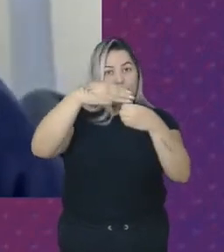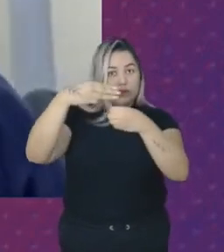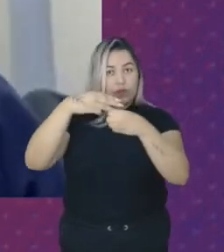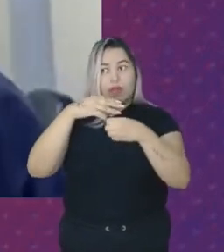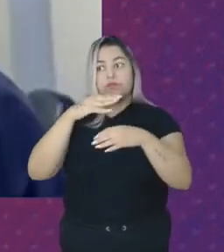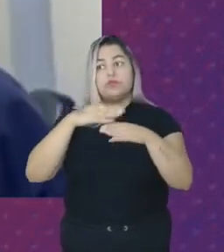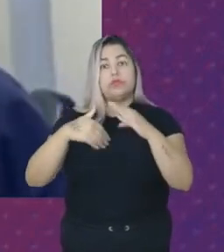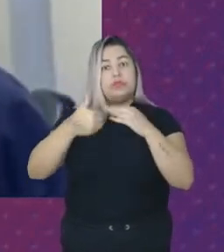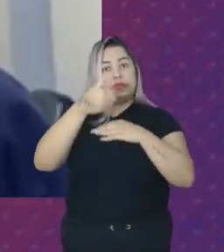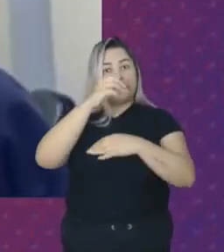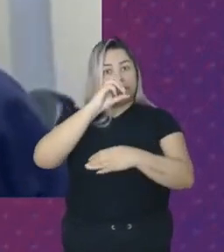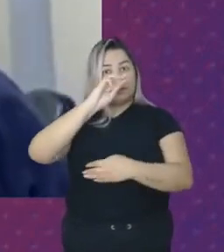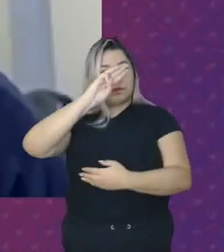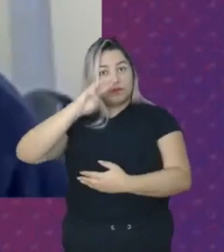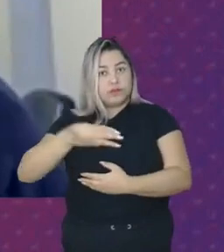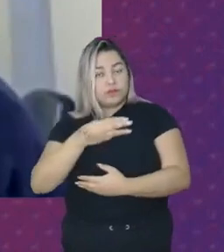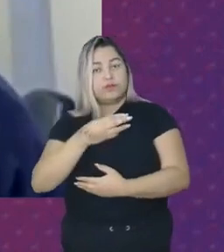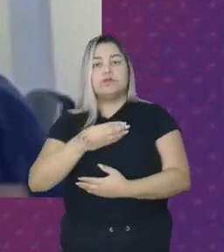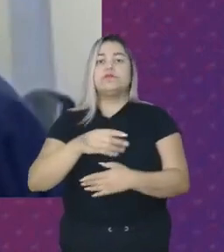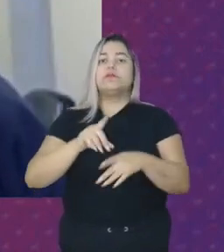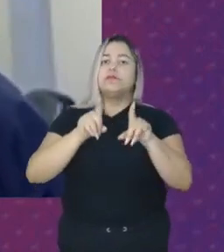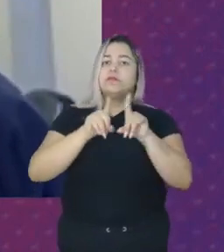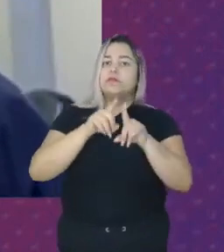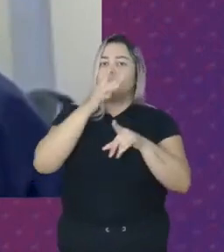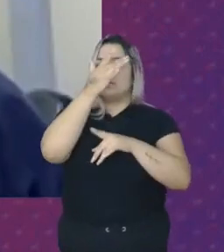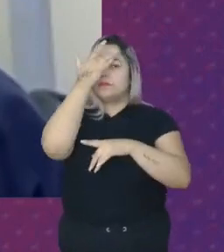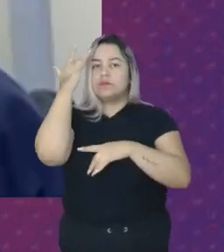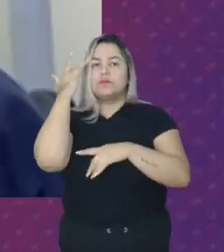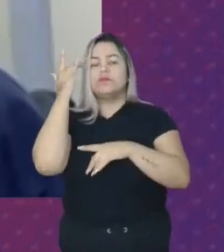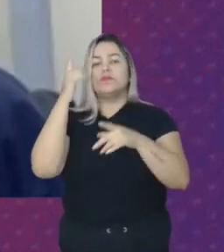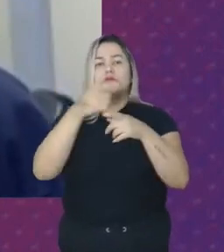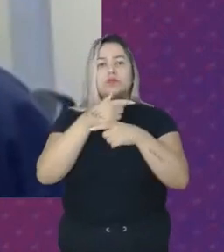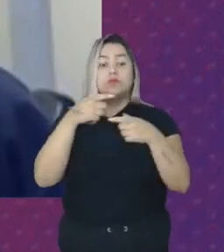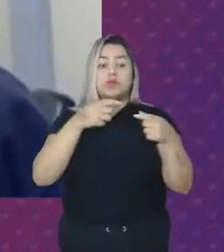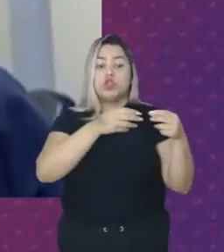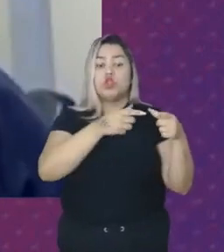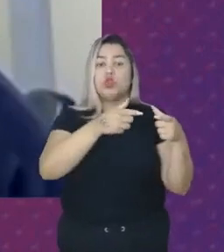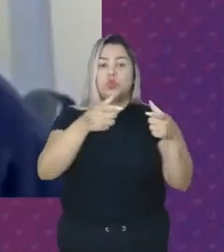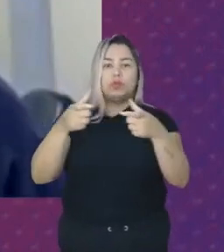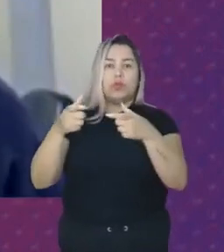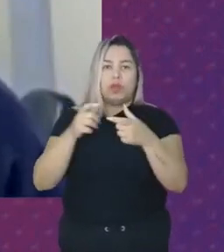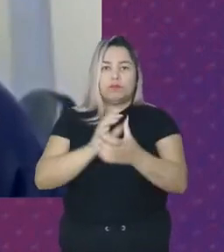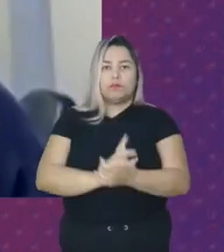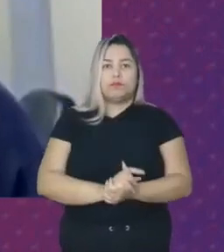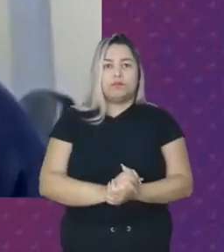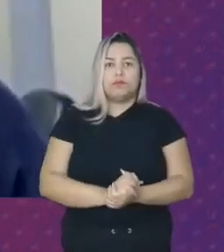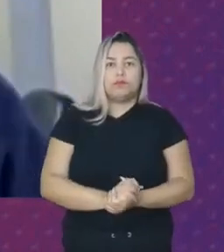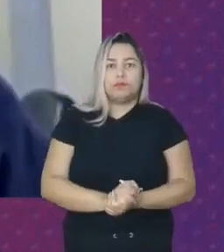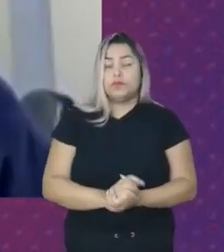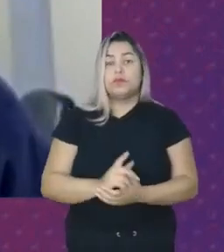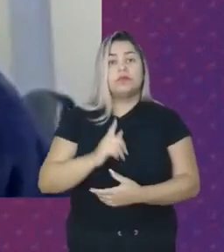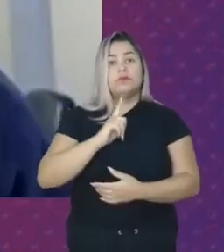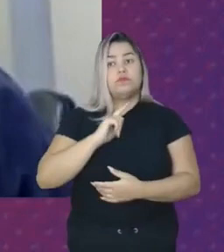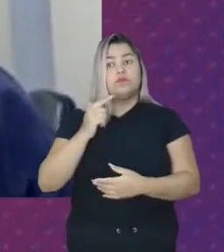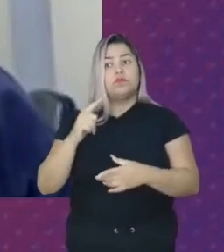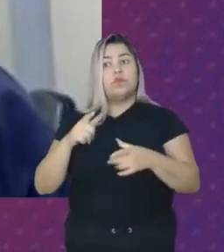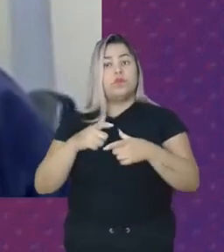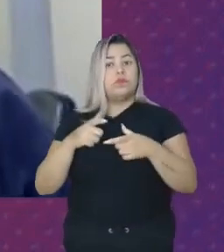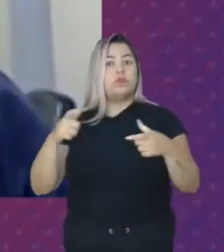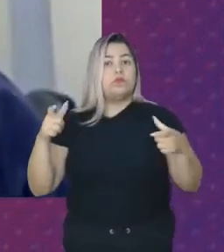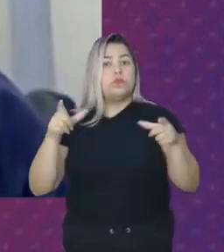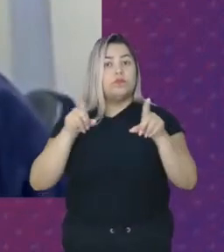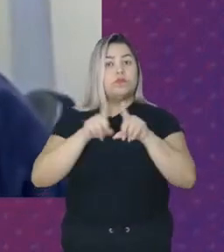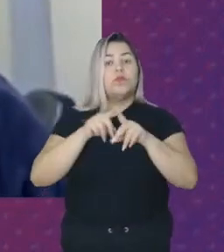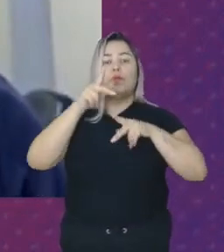menor que 10 mil habitantes, municípios de grande extensão territorial, e que a gente não tem um